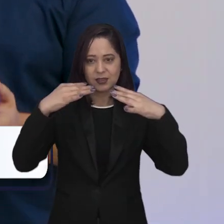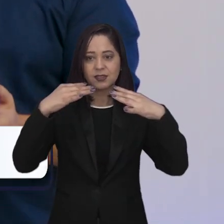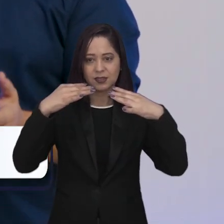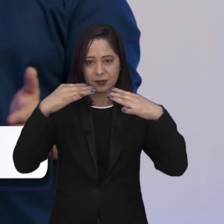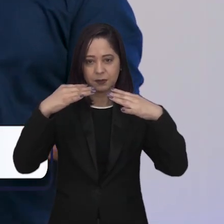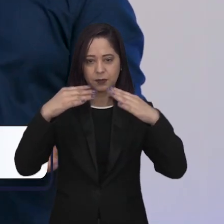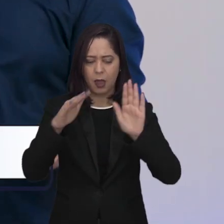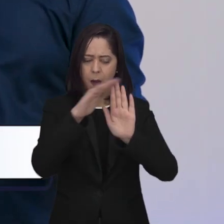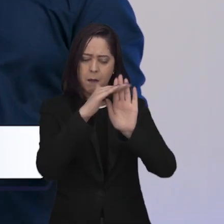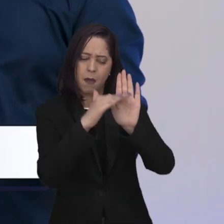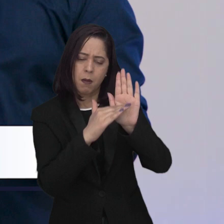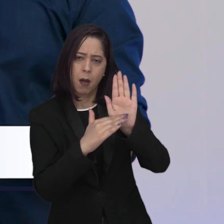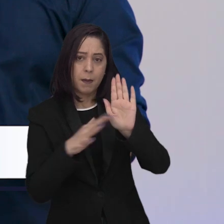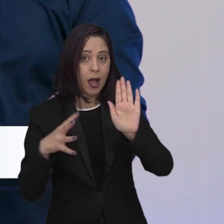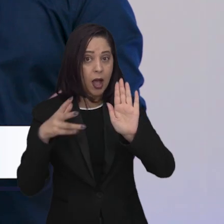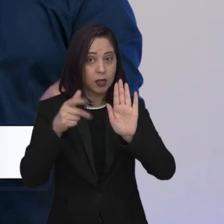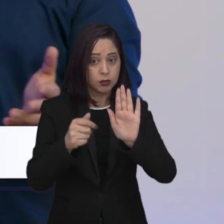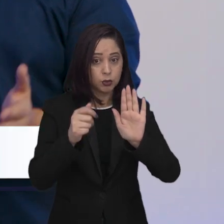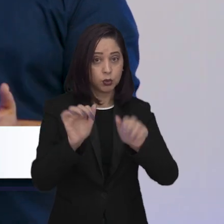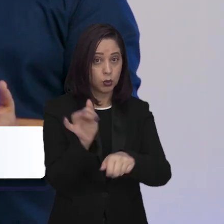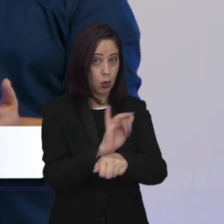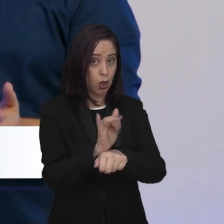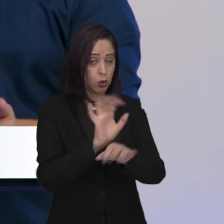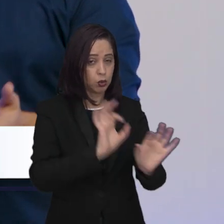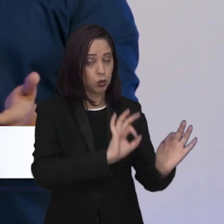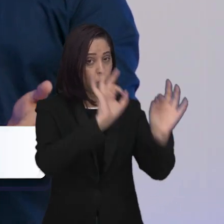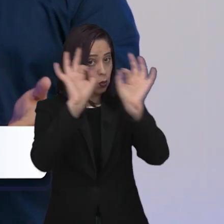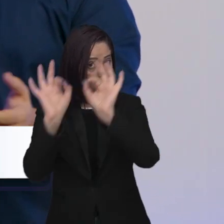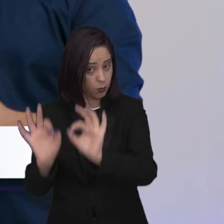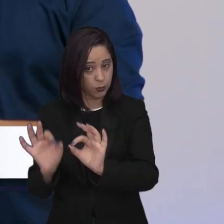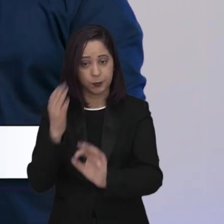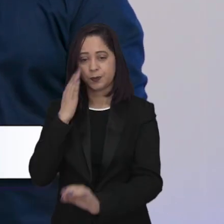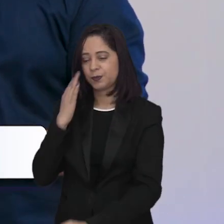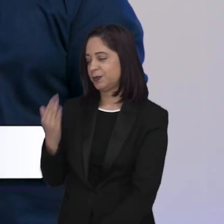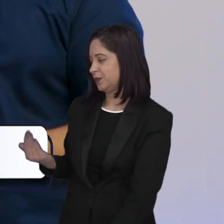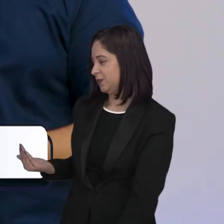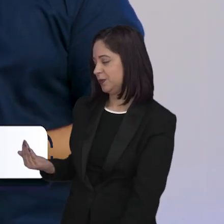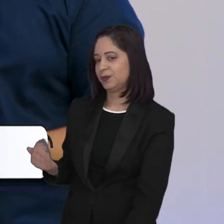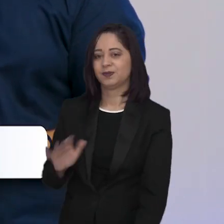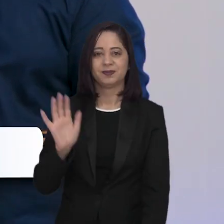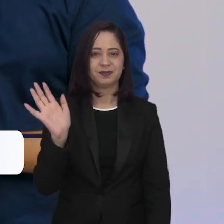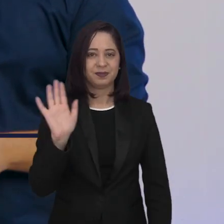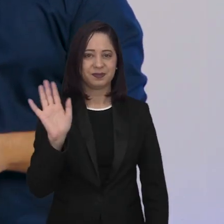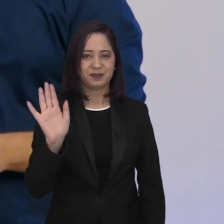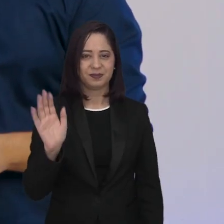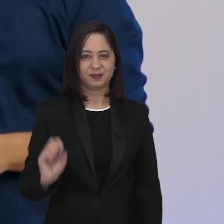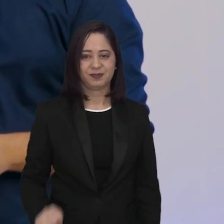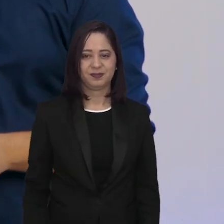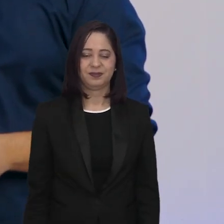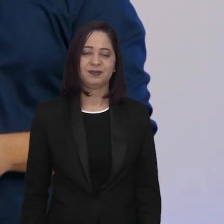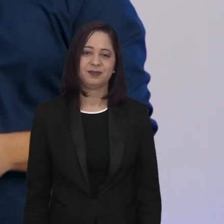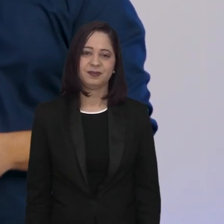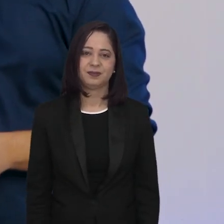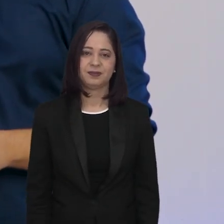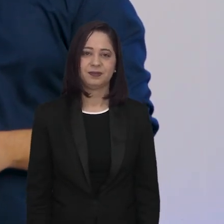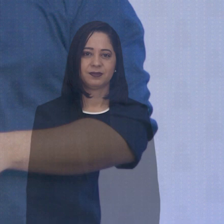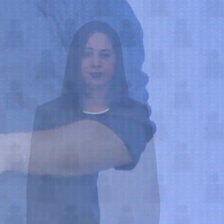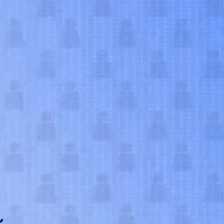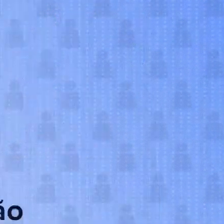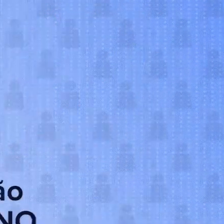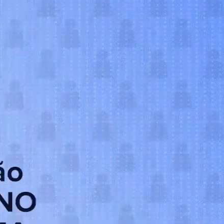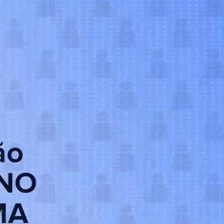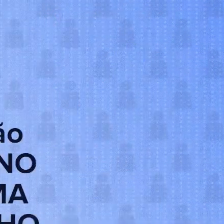Essa edição e toda a programação da TV Câmara está no YouTube, em TV Câmara SJC. Até o próximo programa. Tchau!